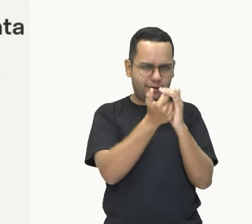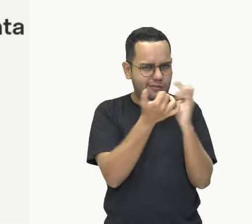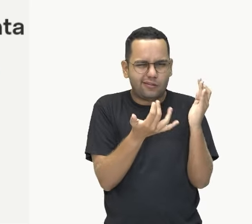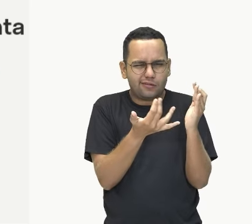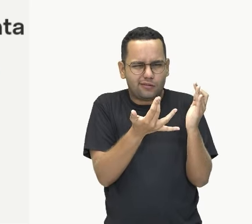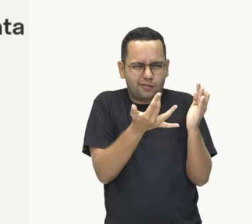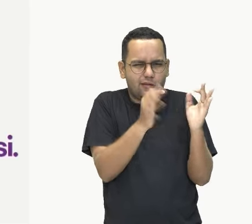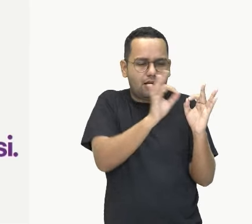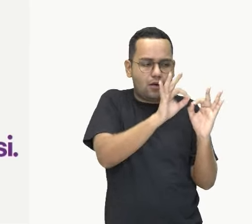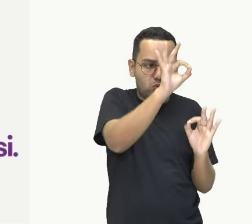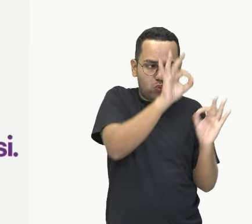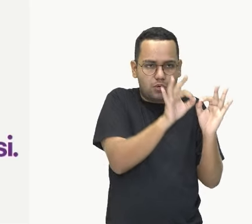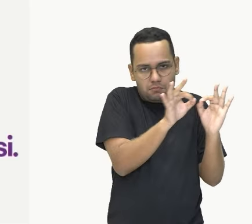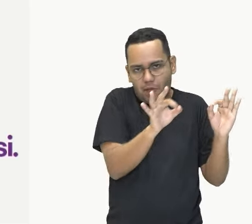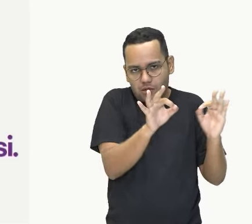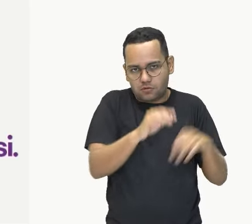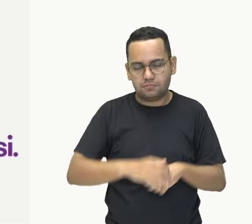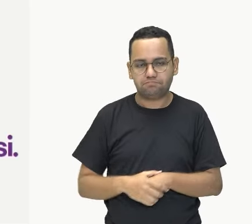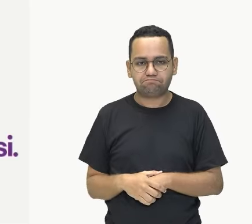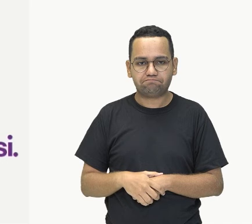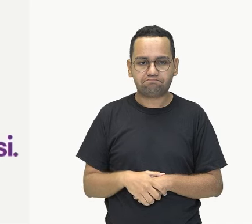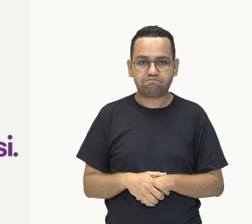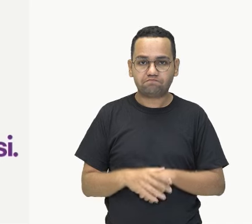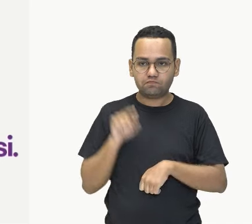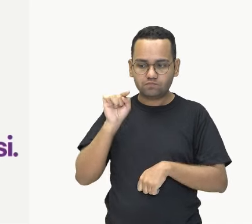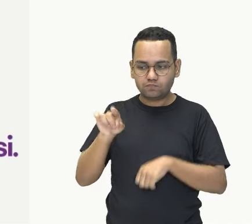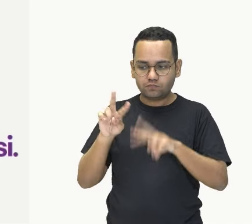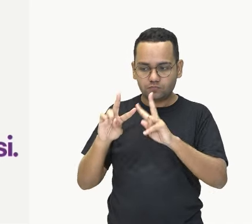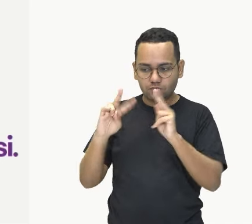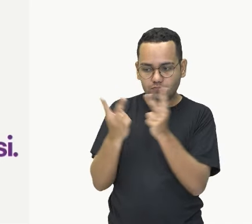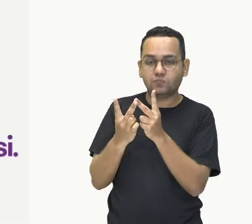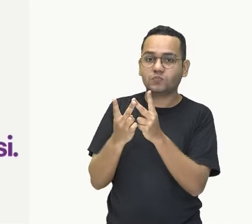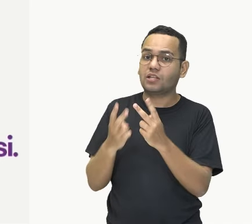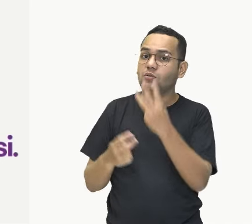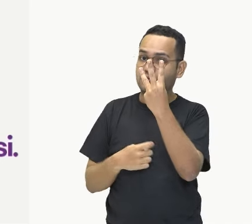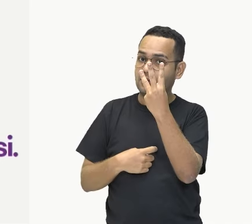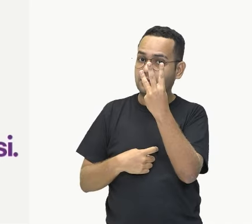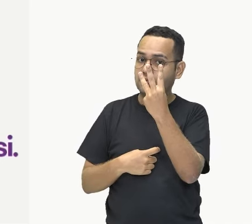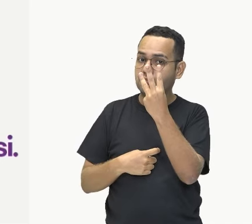Tá? Já o volume são 3 dimensões, ó.